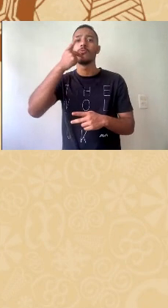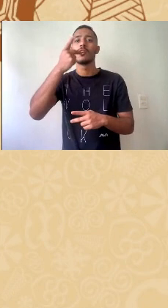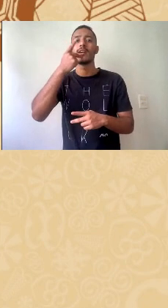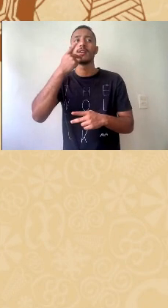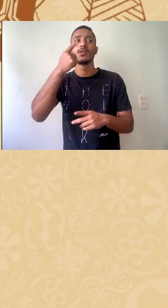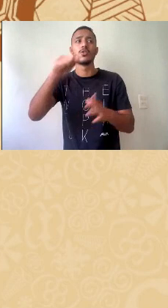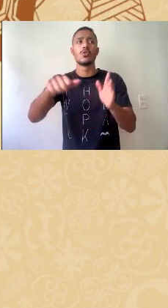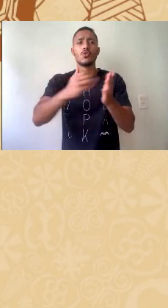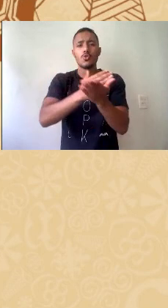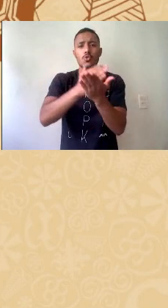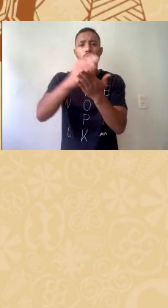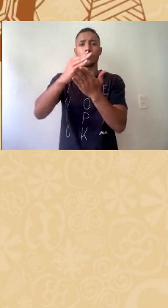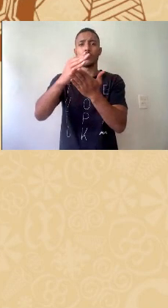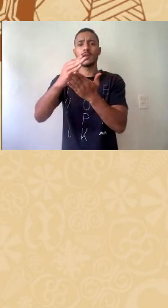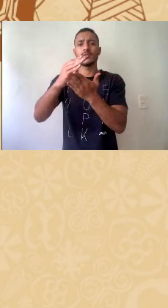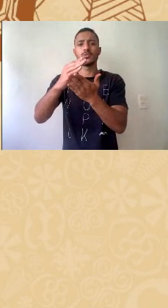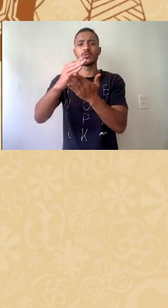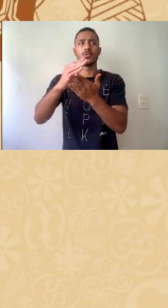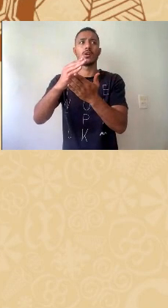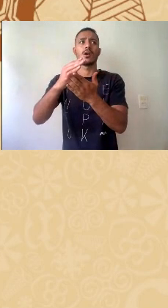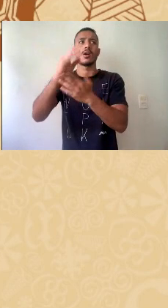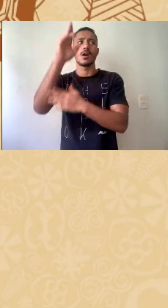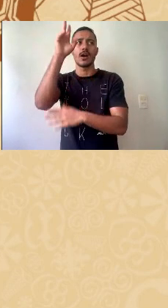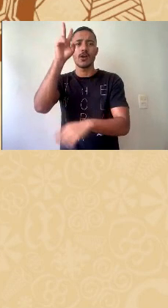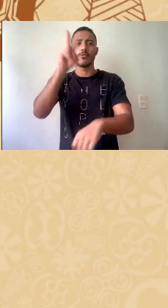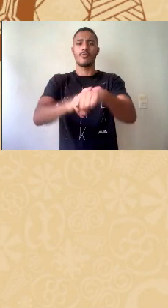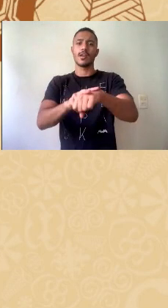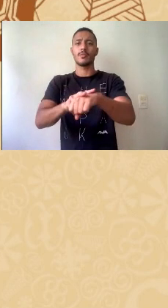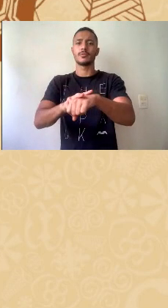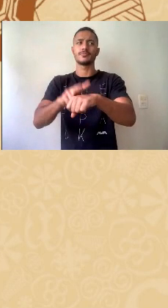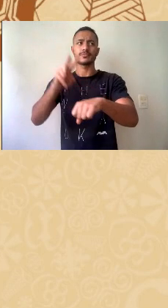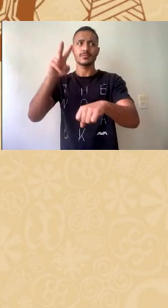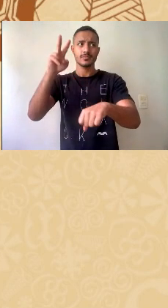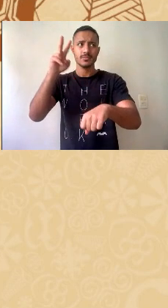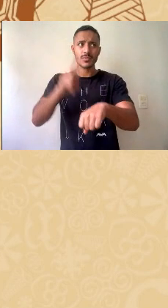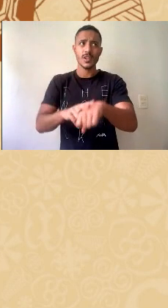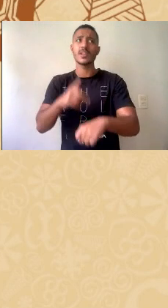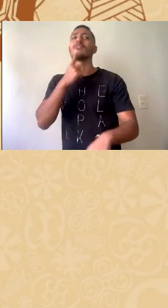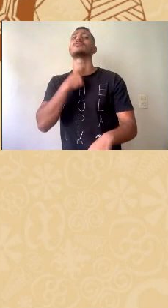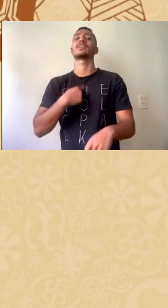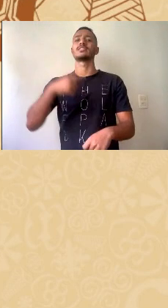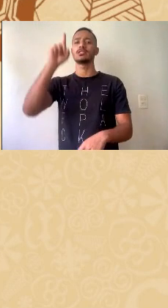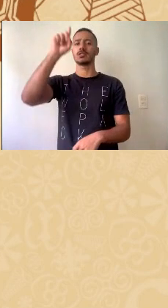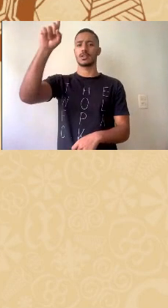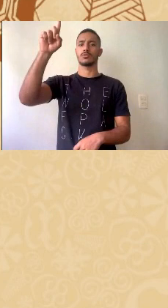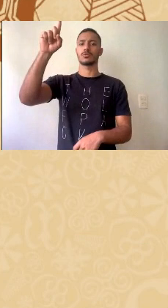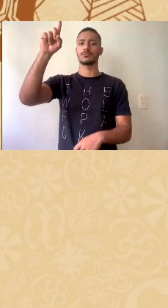e o verbo estava em Deus, e o verbo era Deus. O verbo nada mais é do que uma ação.